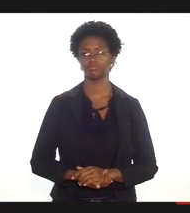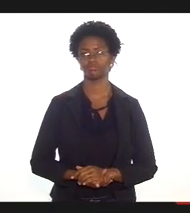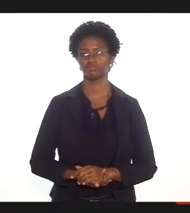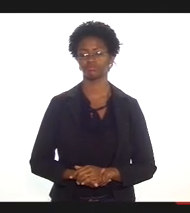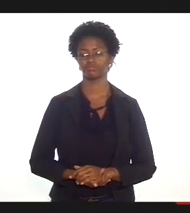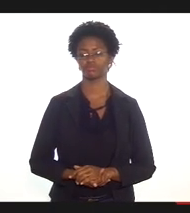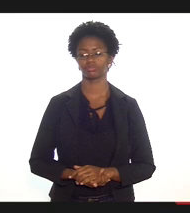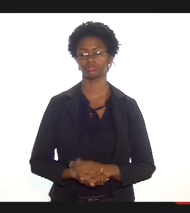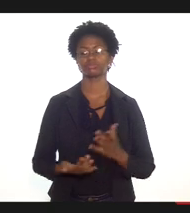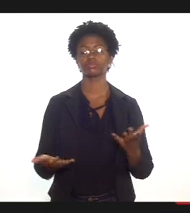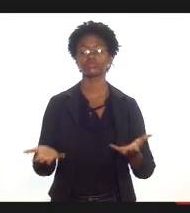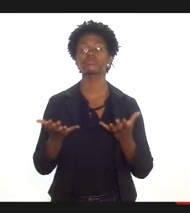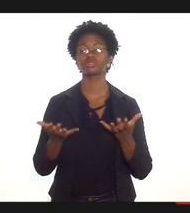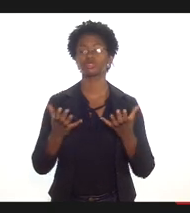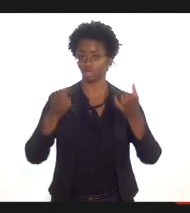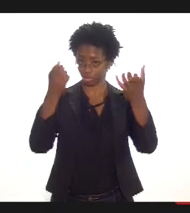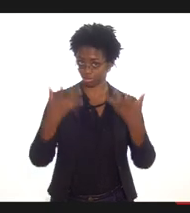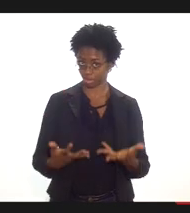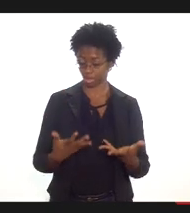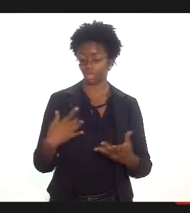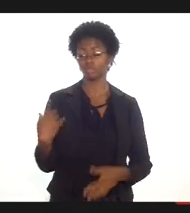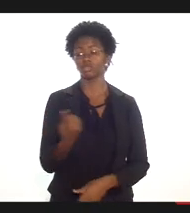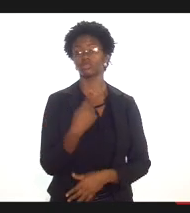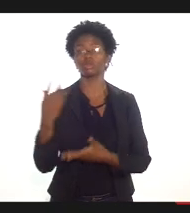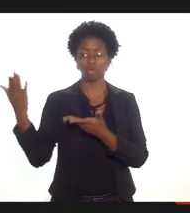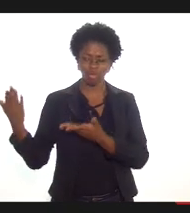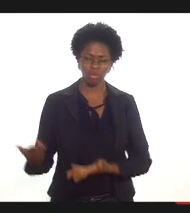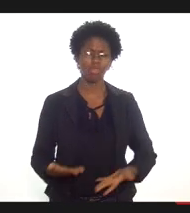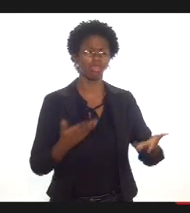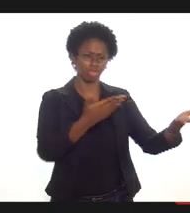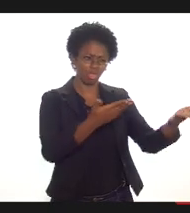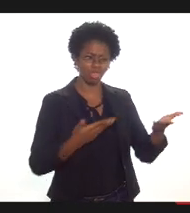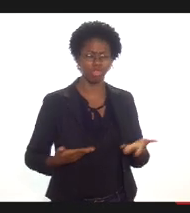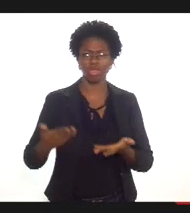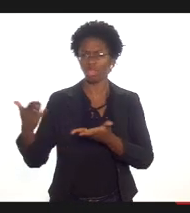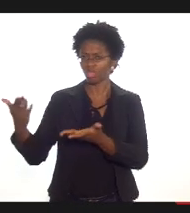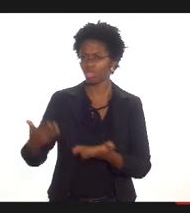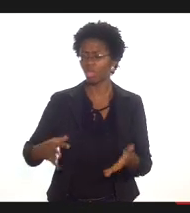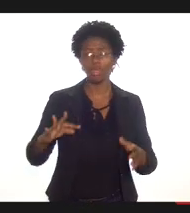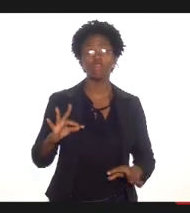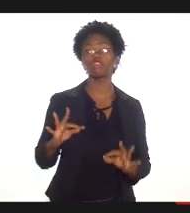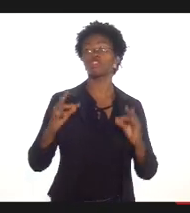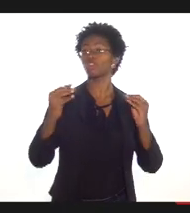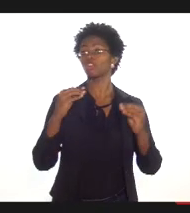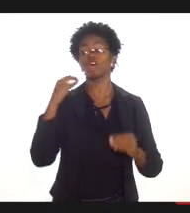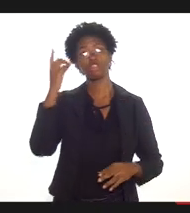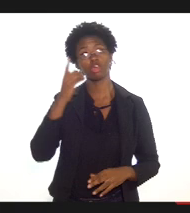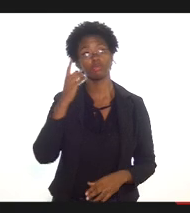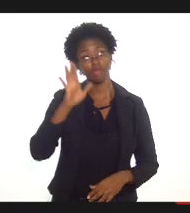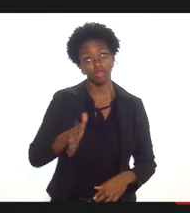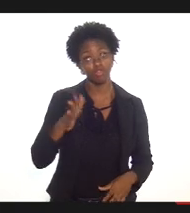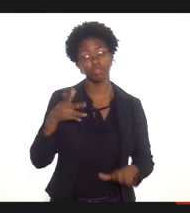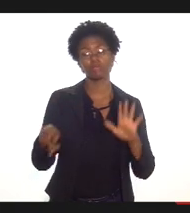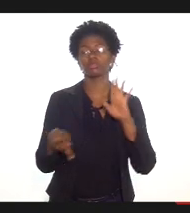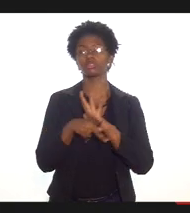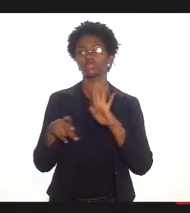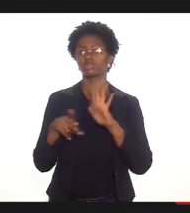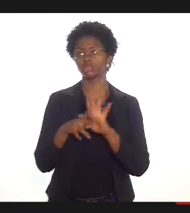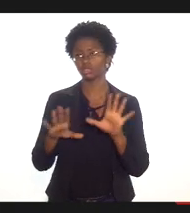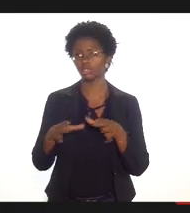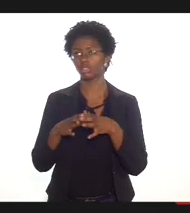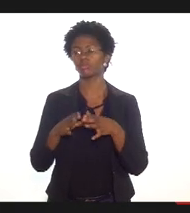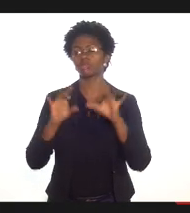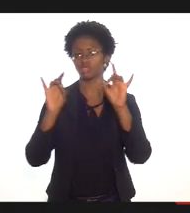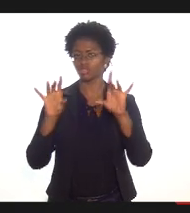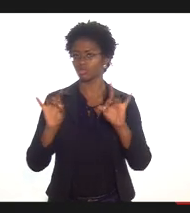Eu queria esclarecer que nós convidamos todos os deputados que fizeram parte dessa comissão especial,